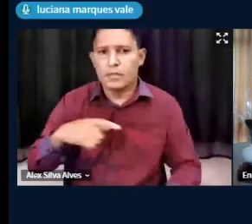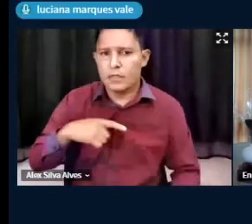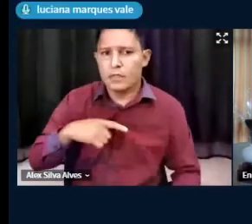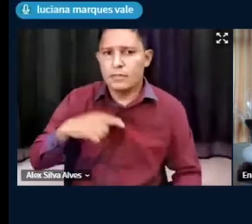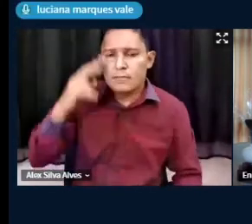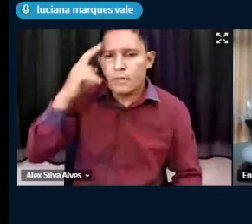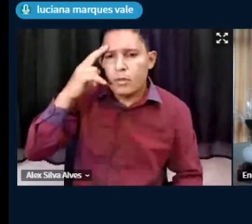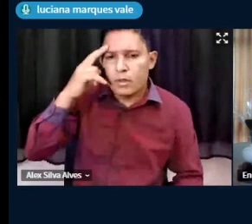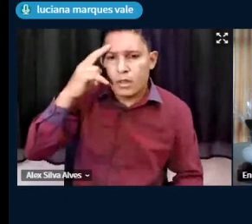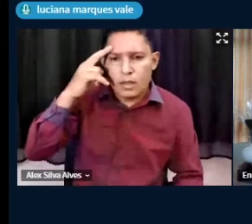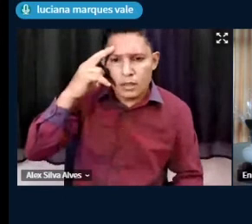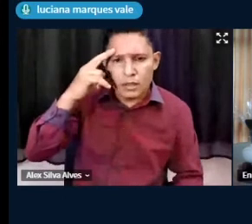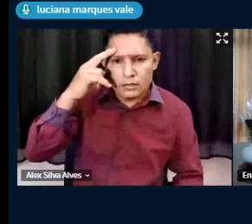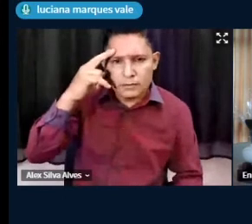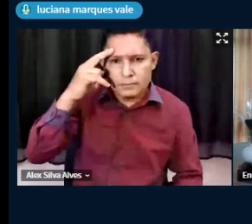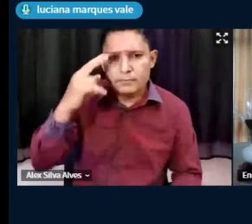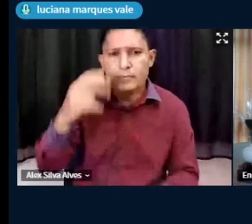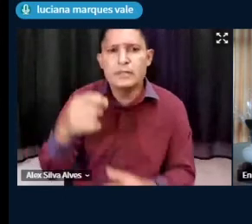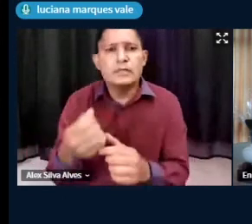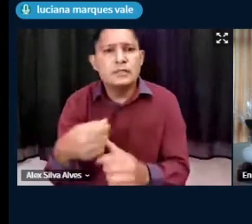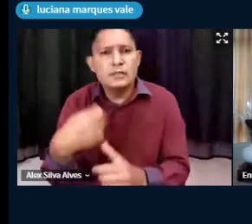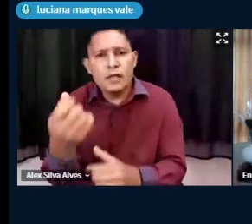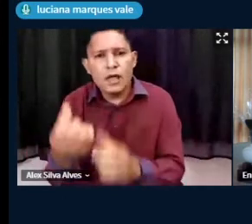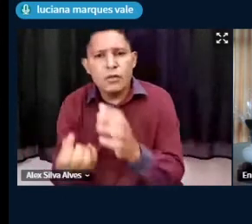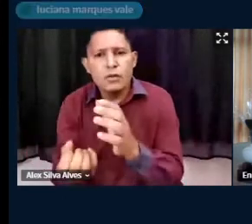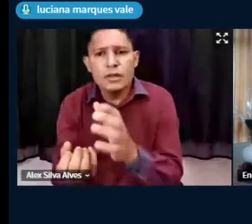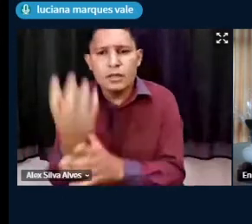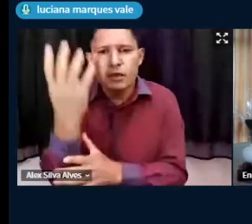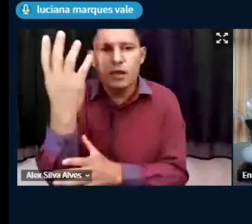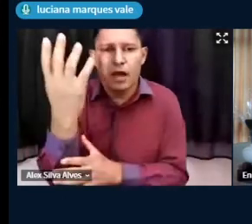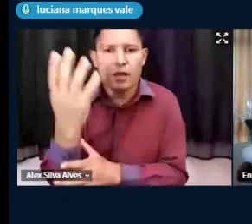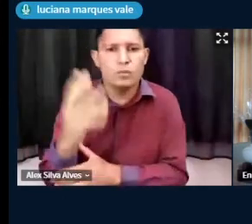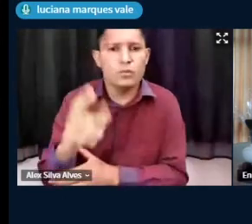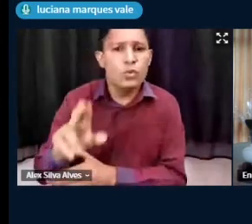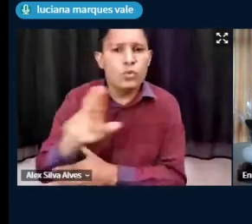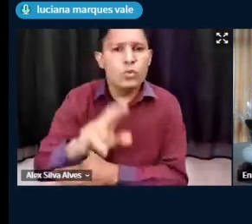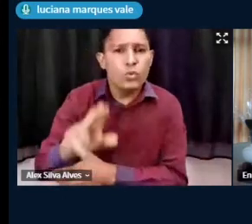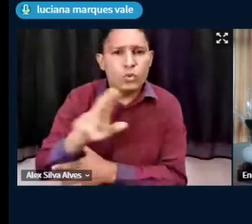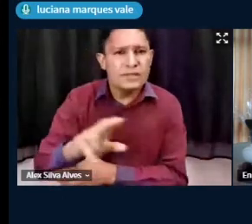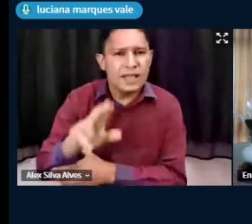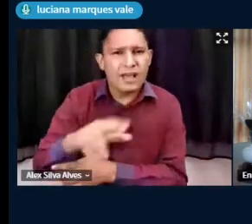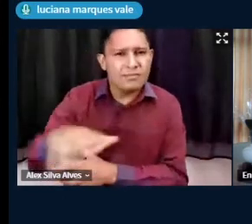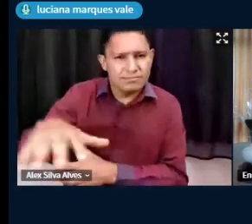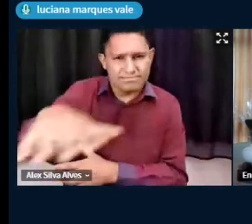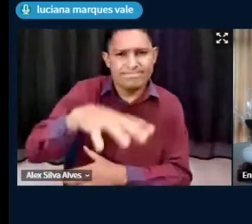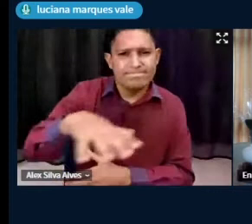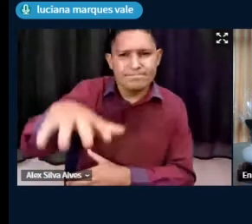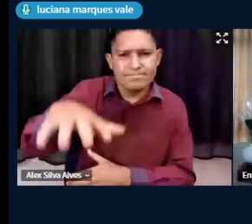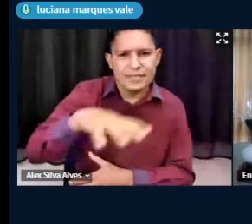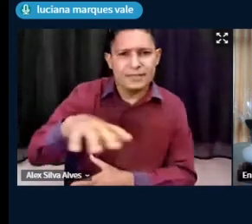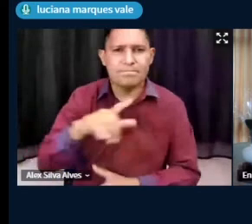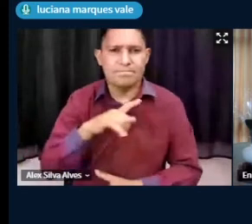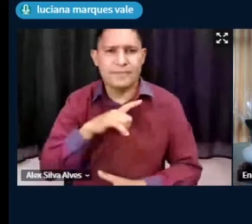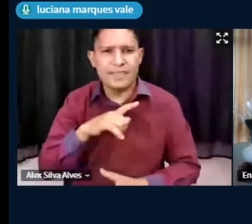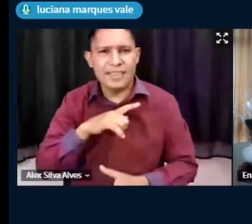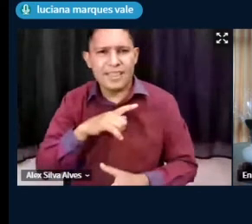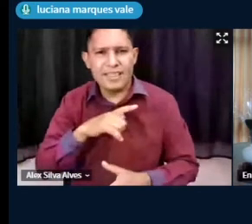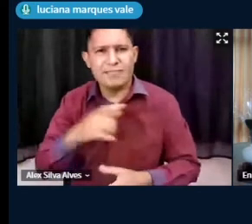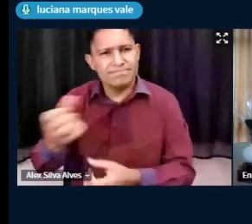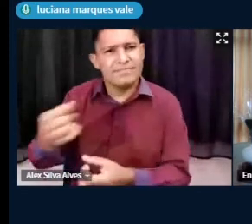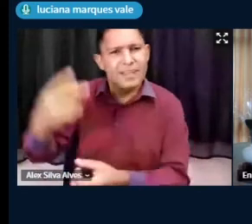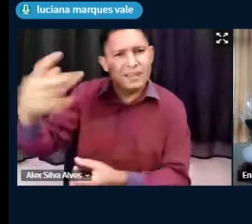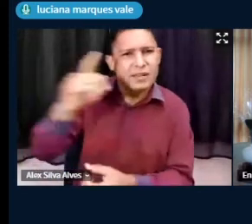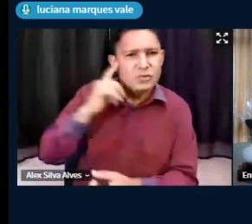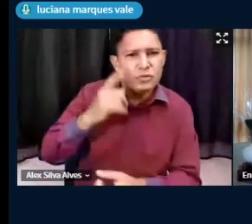Bem, o problema de pesquisa, ele situa-se na hipótese de que os sinais